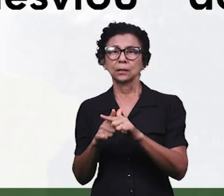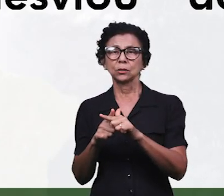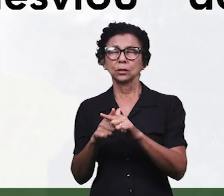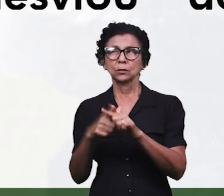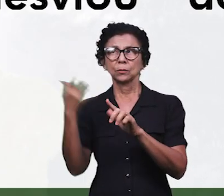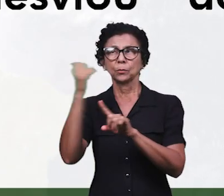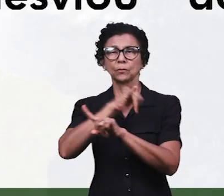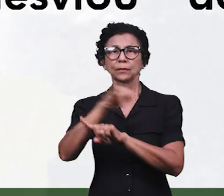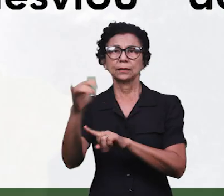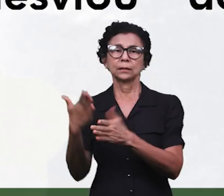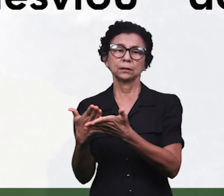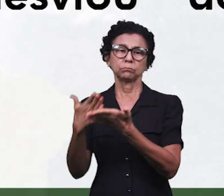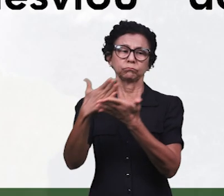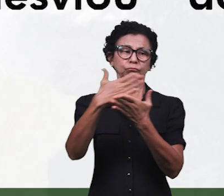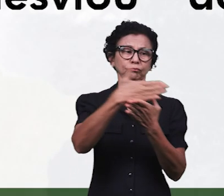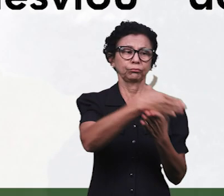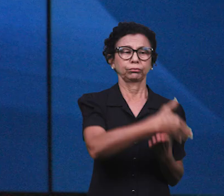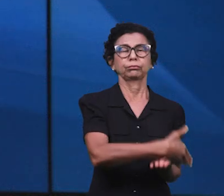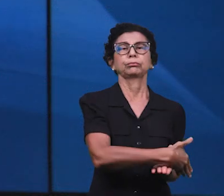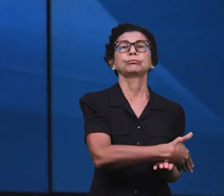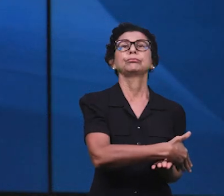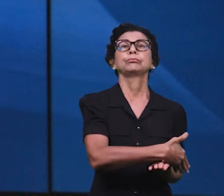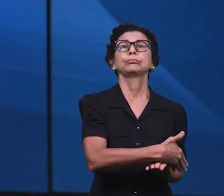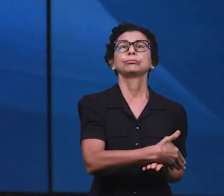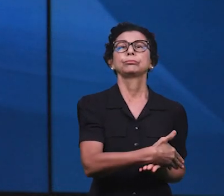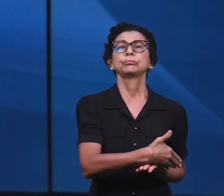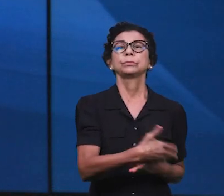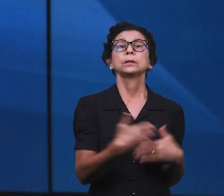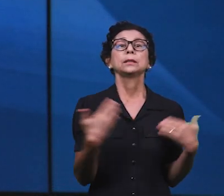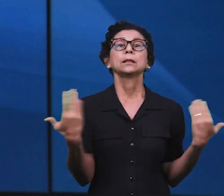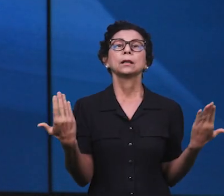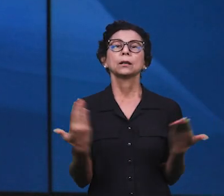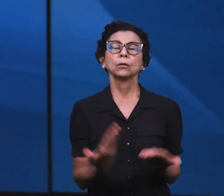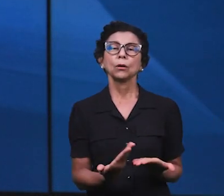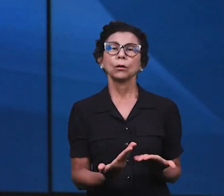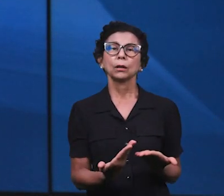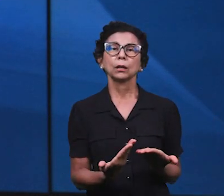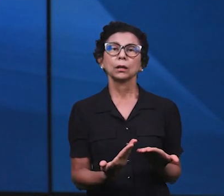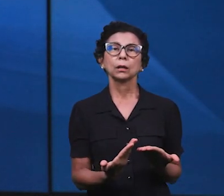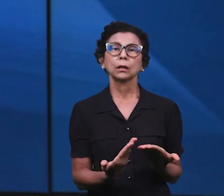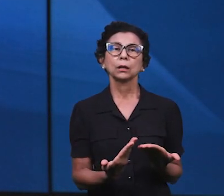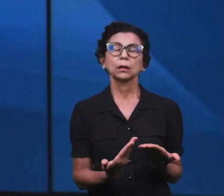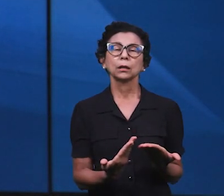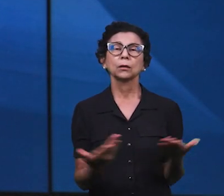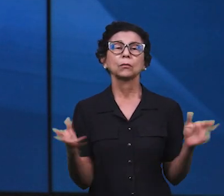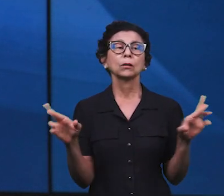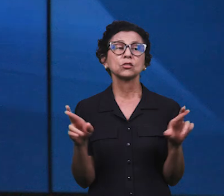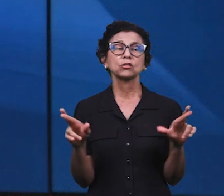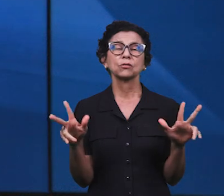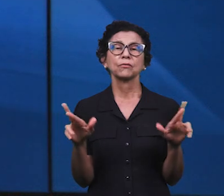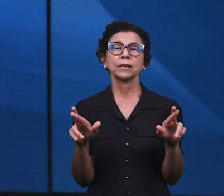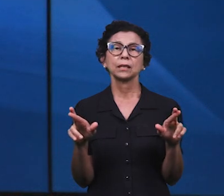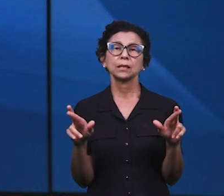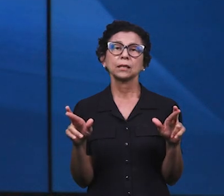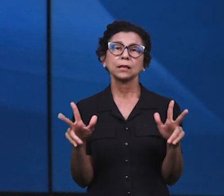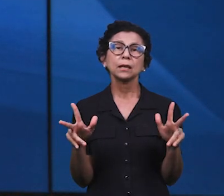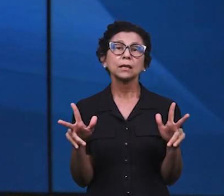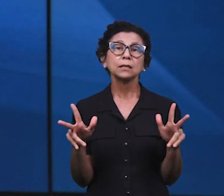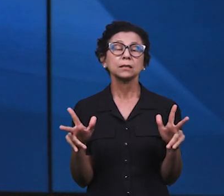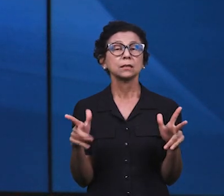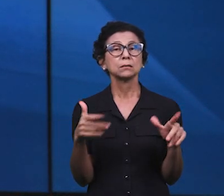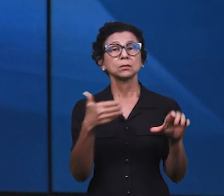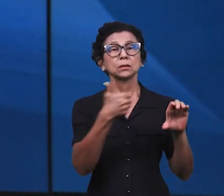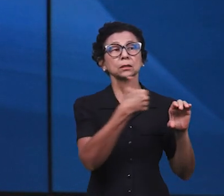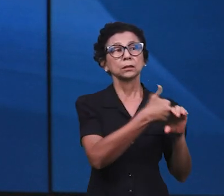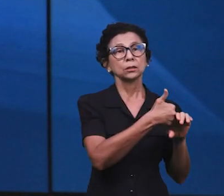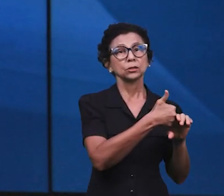Tiatira se desviou do profético, e aí para onde caminhou agora? Ou seja, qual ficou sendo a diferença entre o que era cristianismo